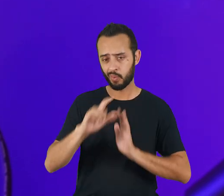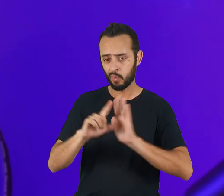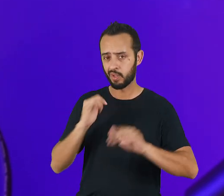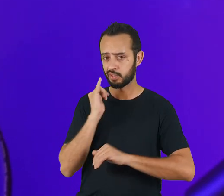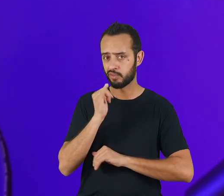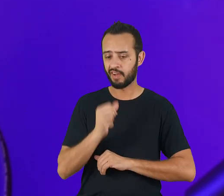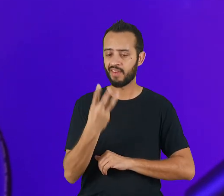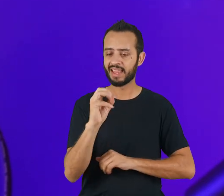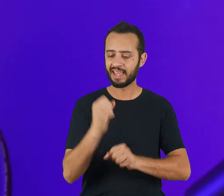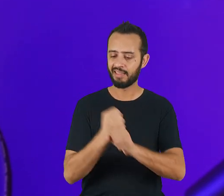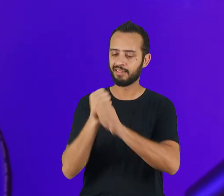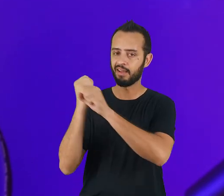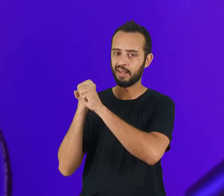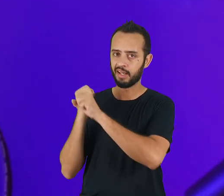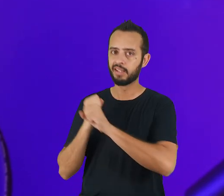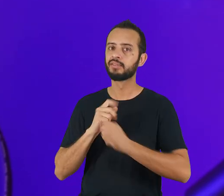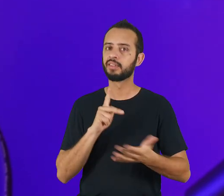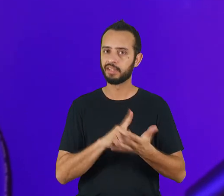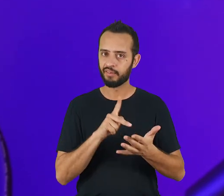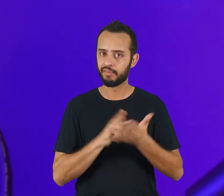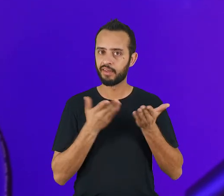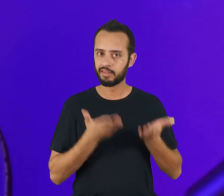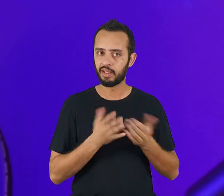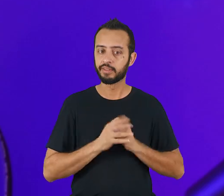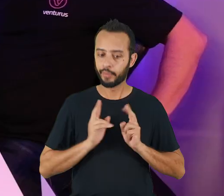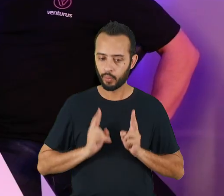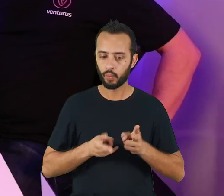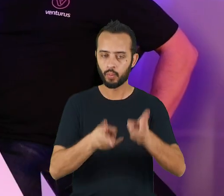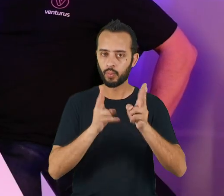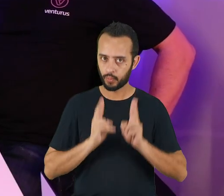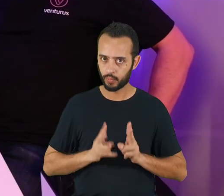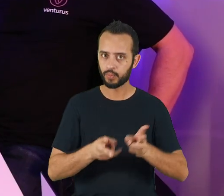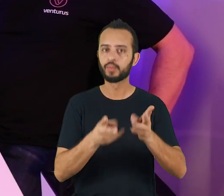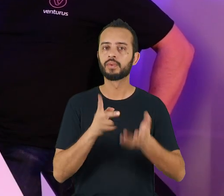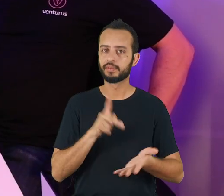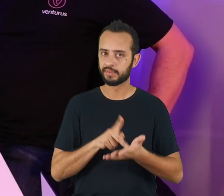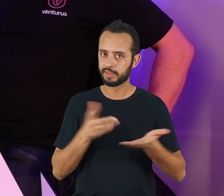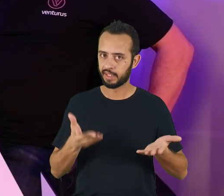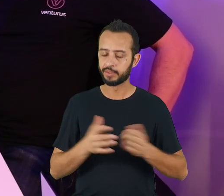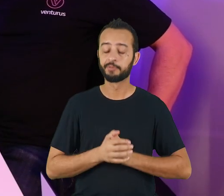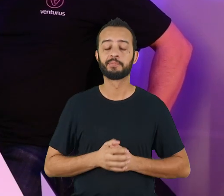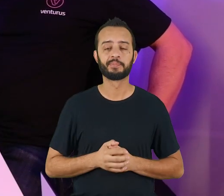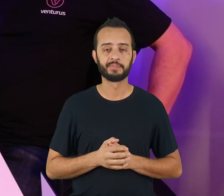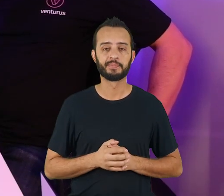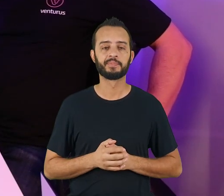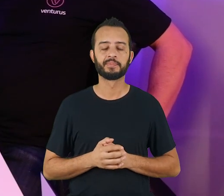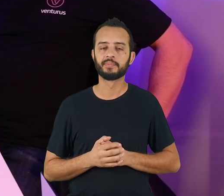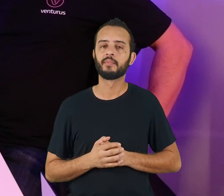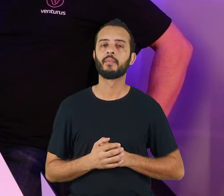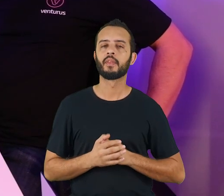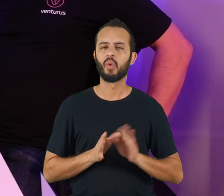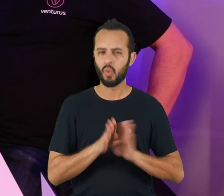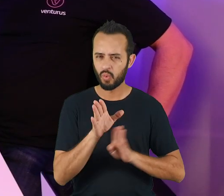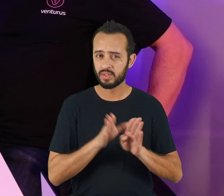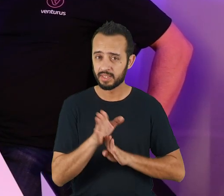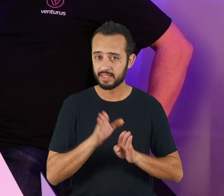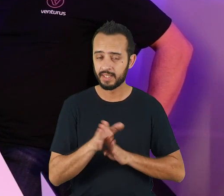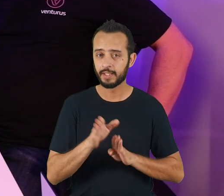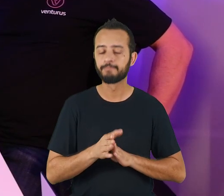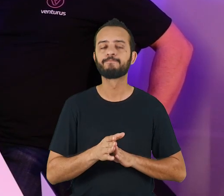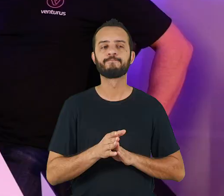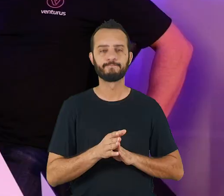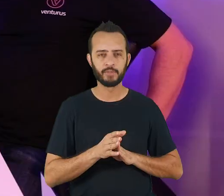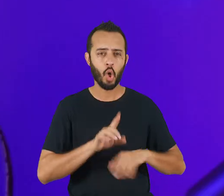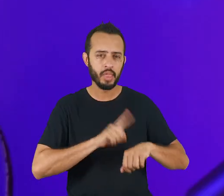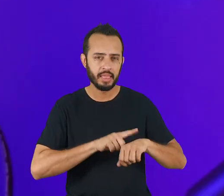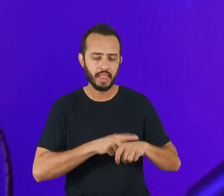falar 30 anos atrás continua sendo verdade continuará sendo é e continuará sendo então assim eh conselho